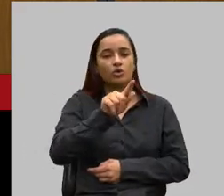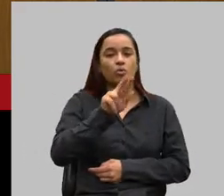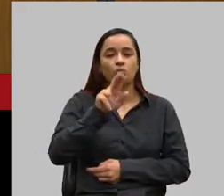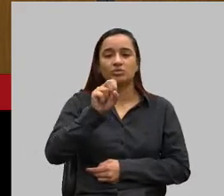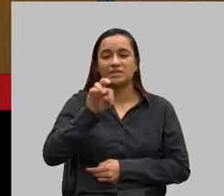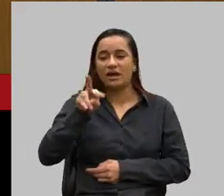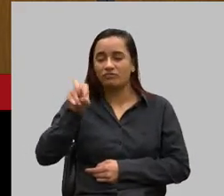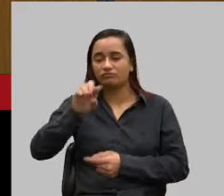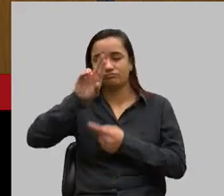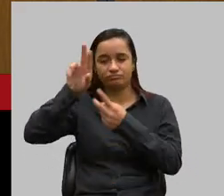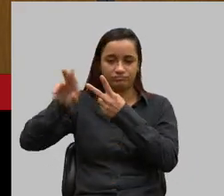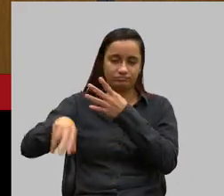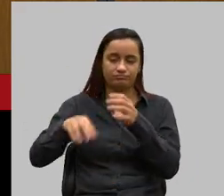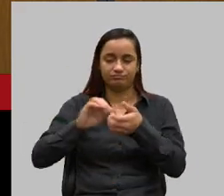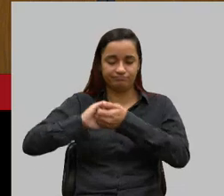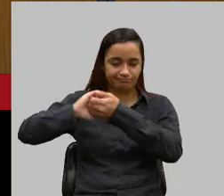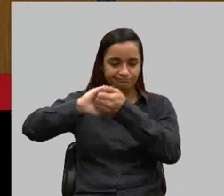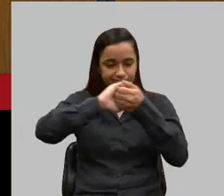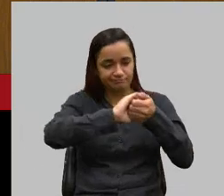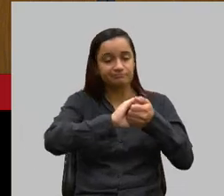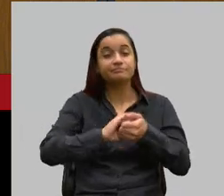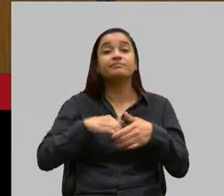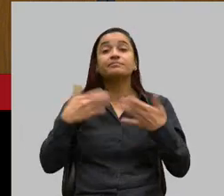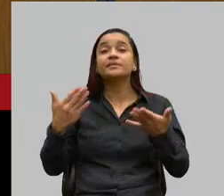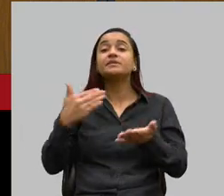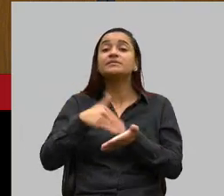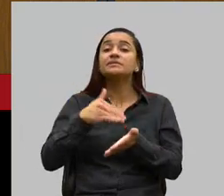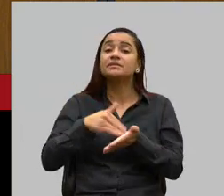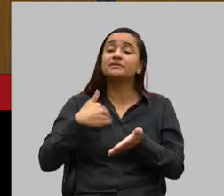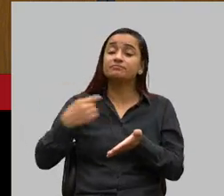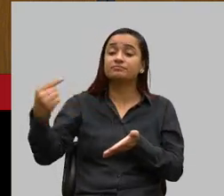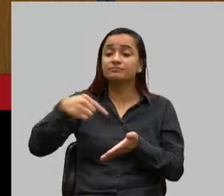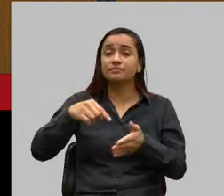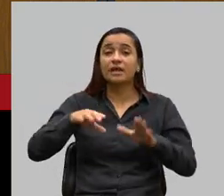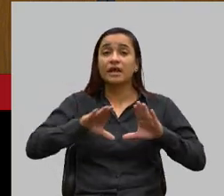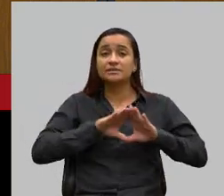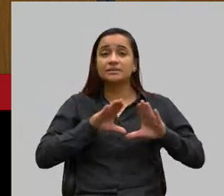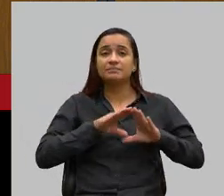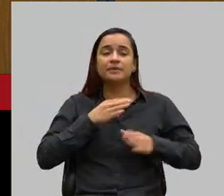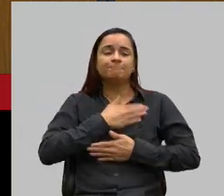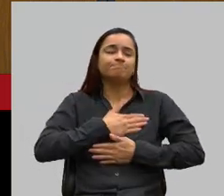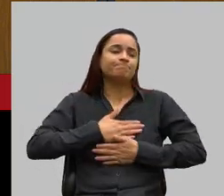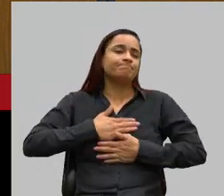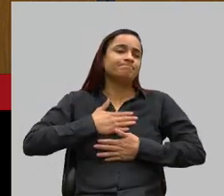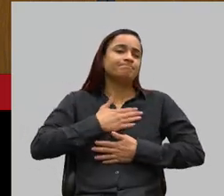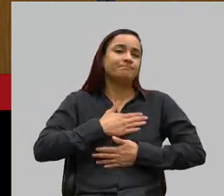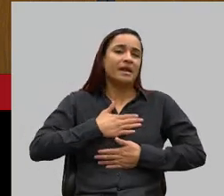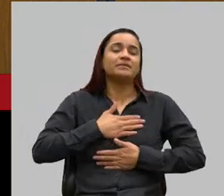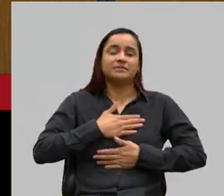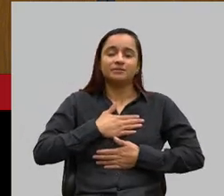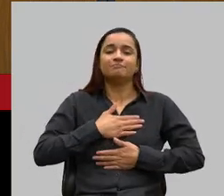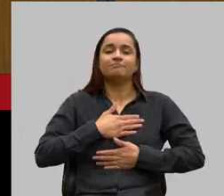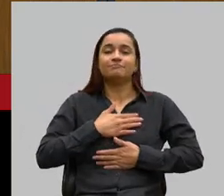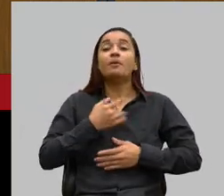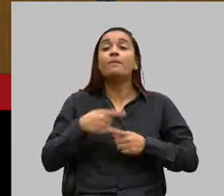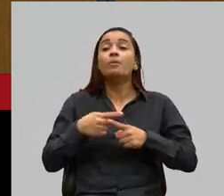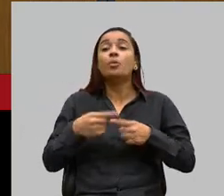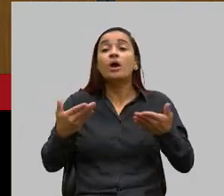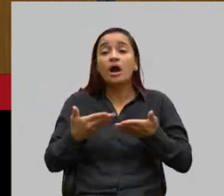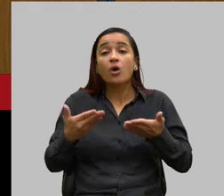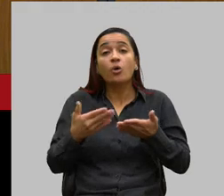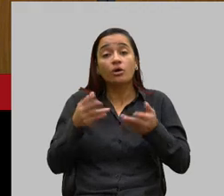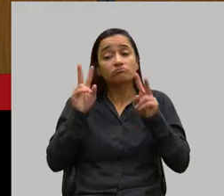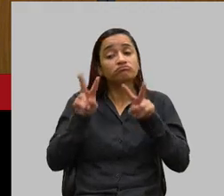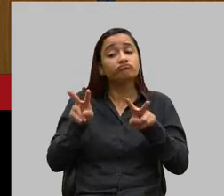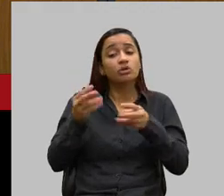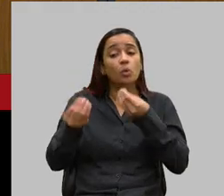secretário para mim é um prazer enorme te receber aqui na Assembleia tá podendo a gente realmente Verificar como é que tá os